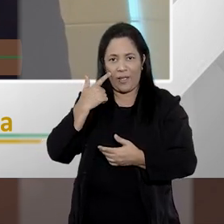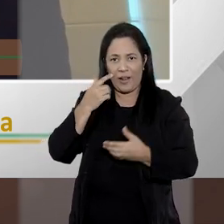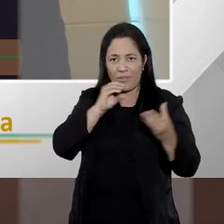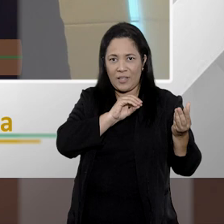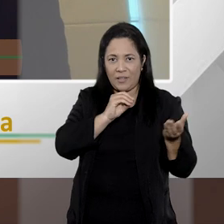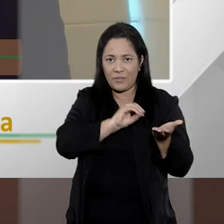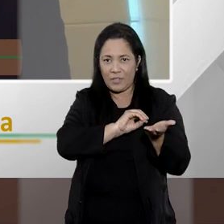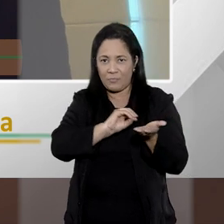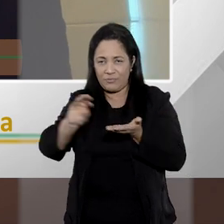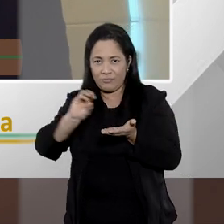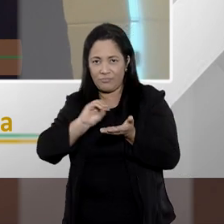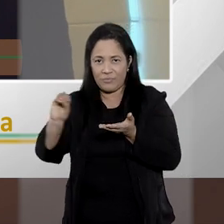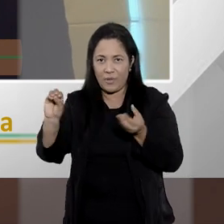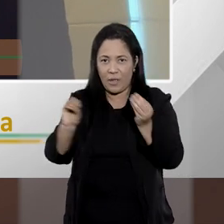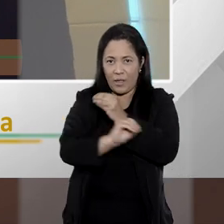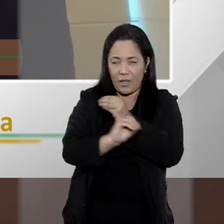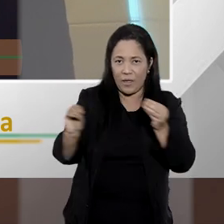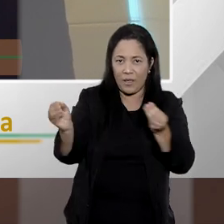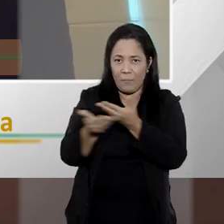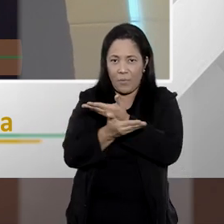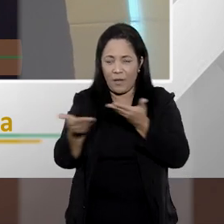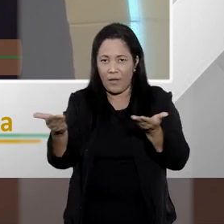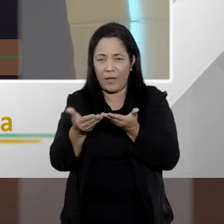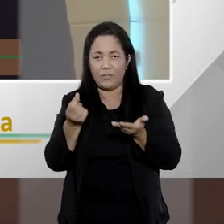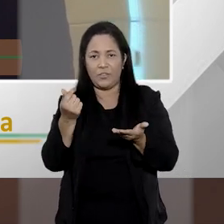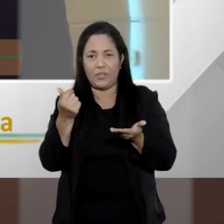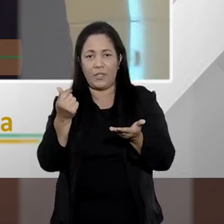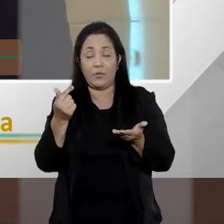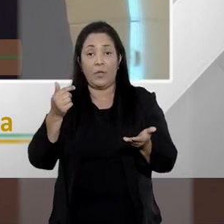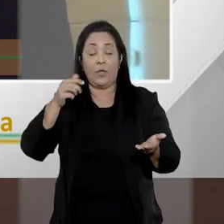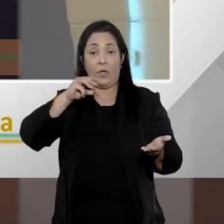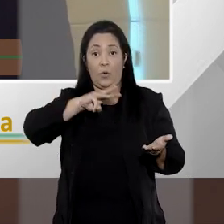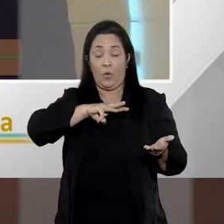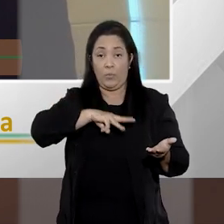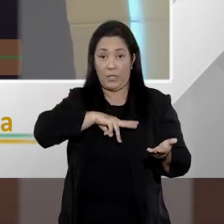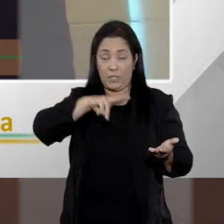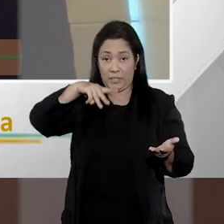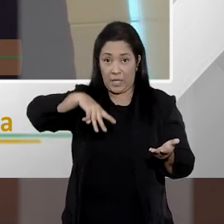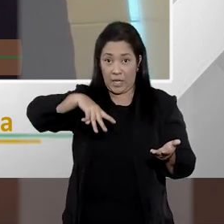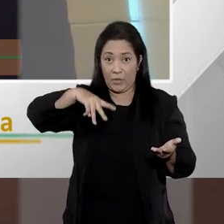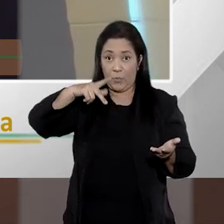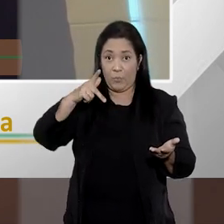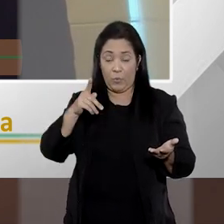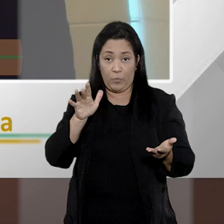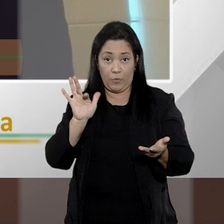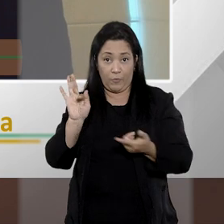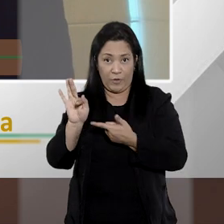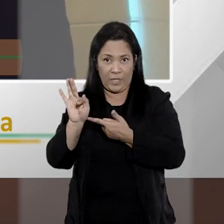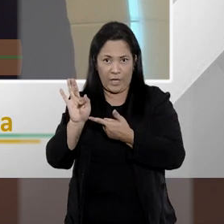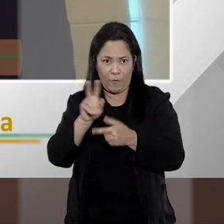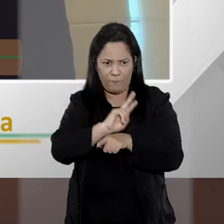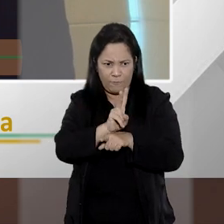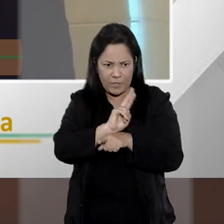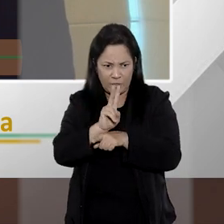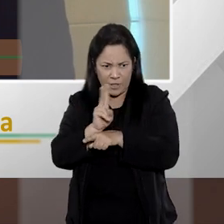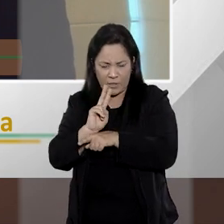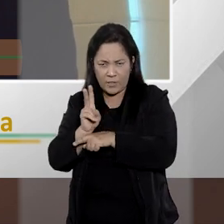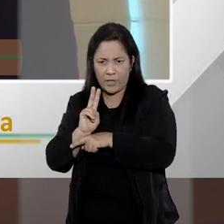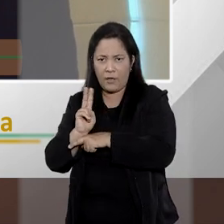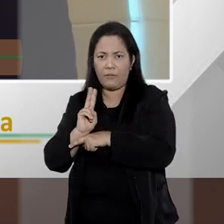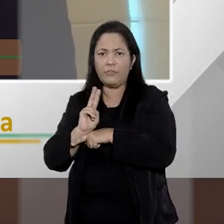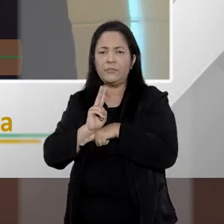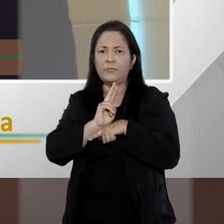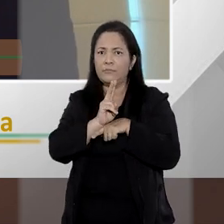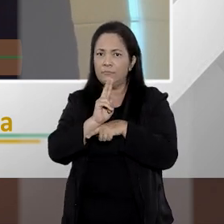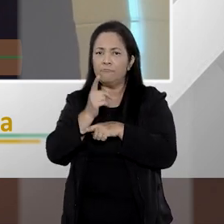inclusive eram coisas estipuladas, né? O próprio MP, Ministério Público, no caso federal, fiscalizava, né, a realização de resenhas, e as